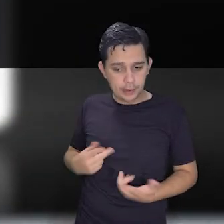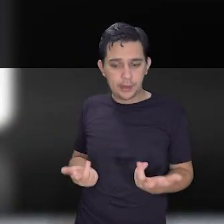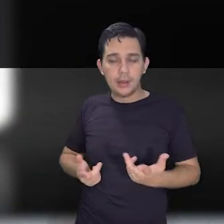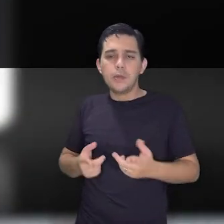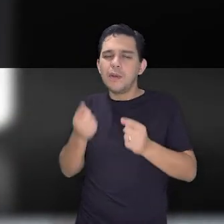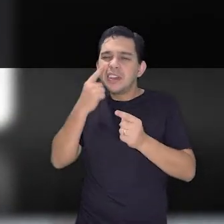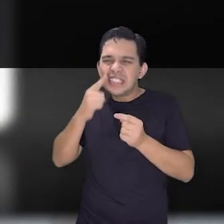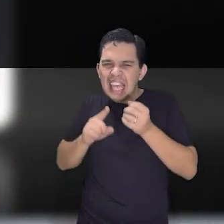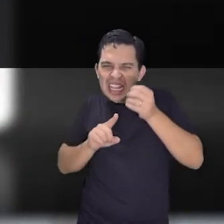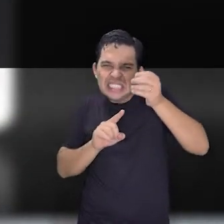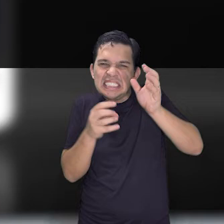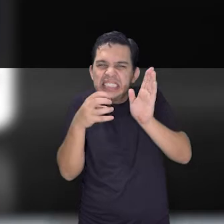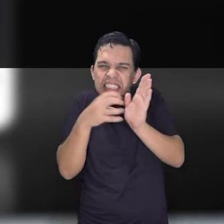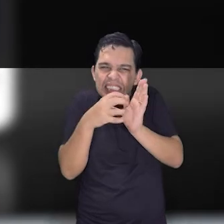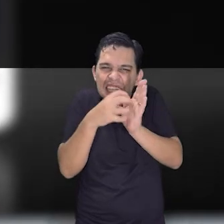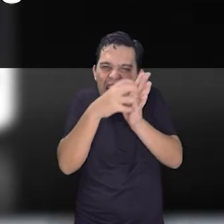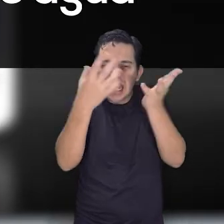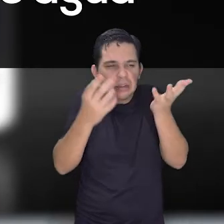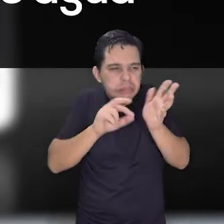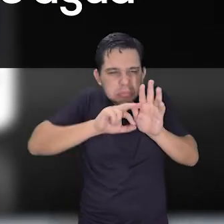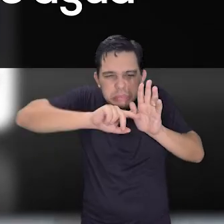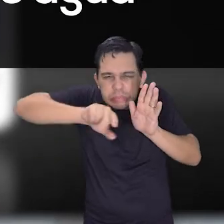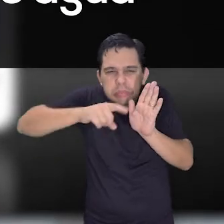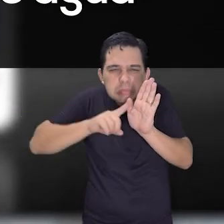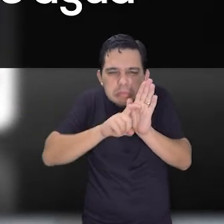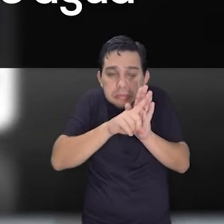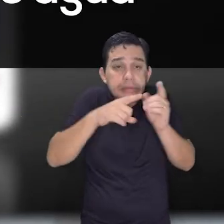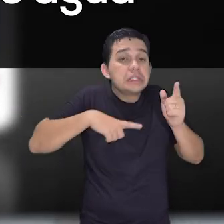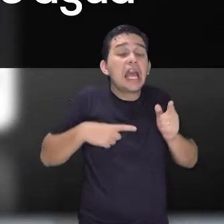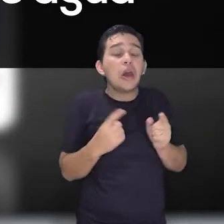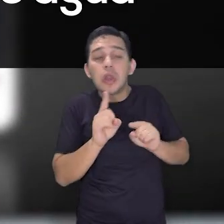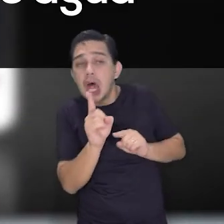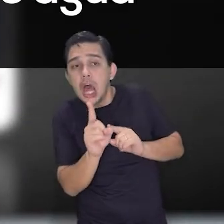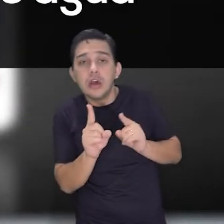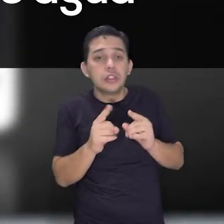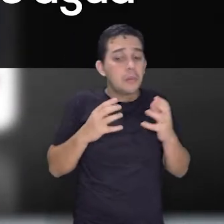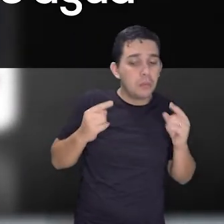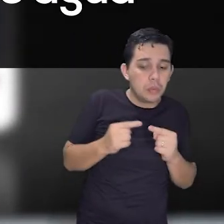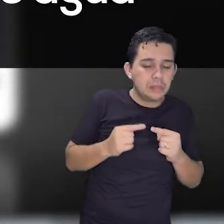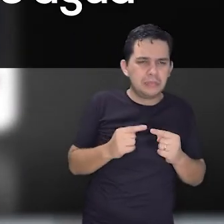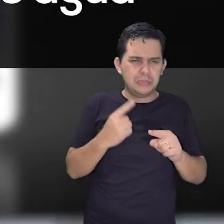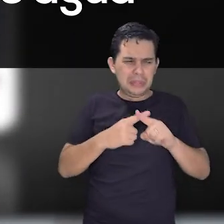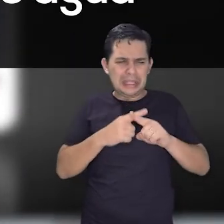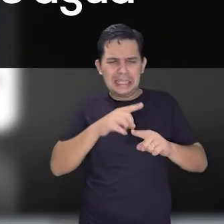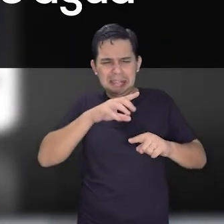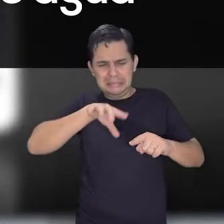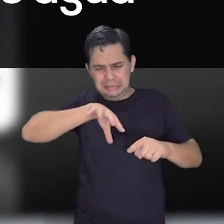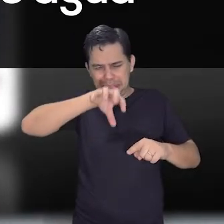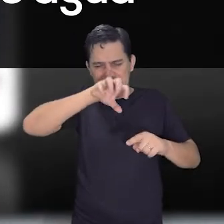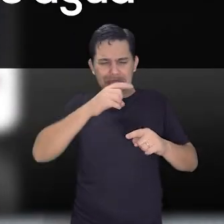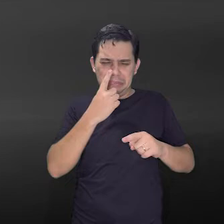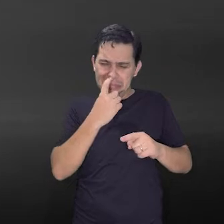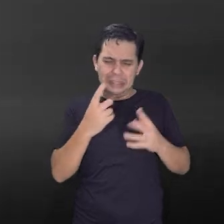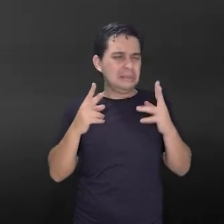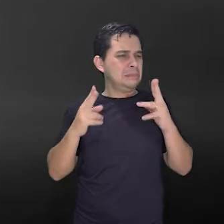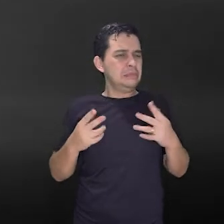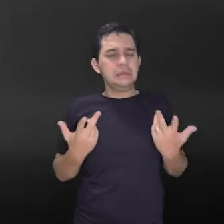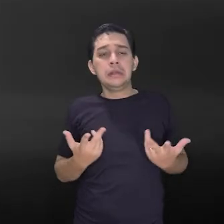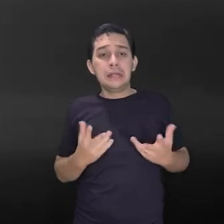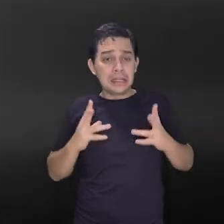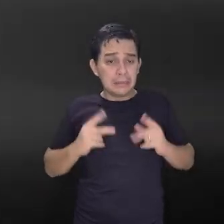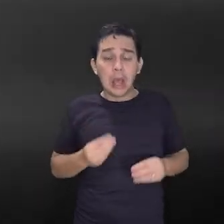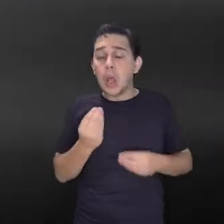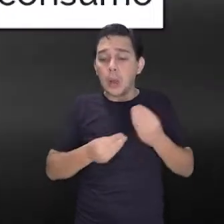bacteriológicos, microbiológicos e organoléticos, ou seja, relacionados com cheiro e odor, por ambas as concessionárias. A